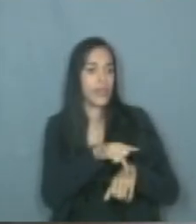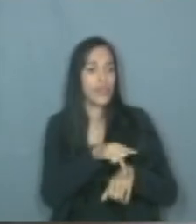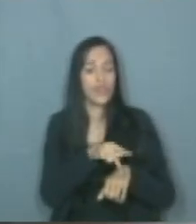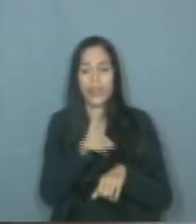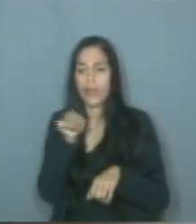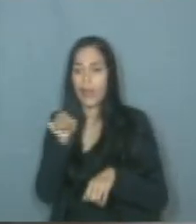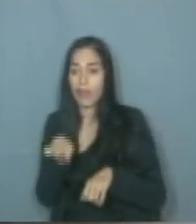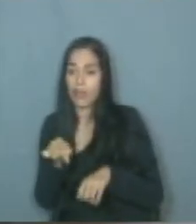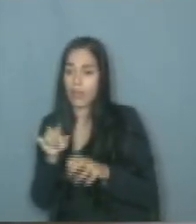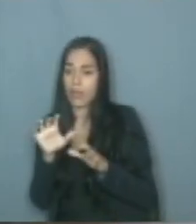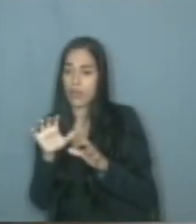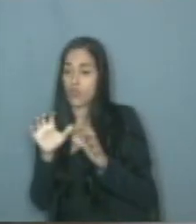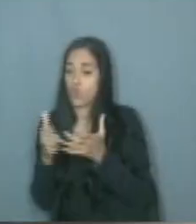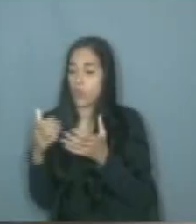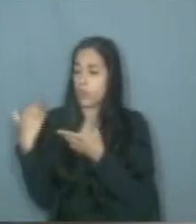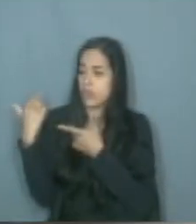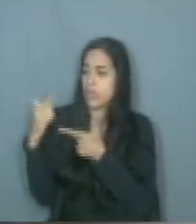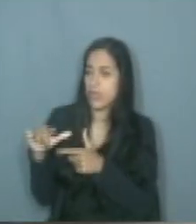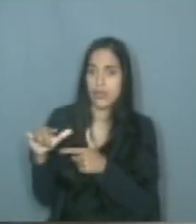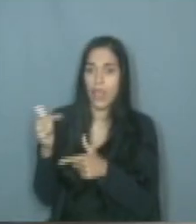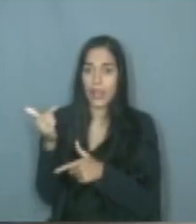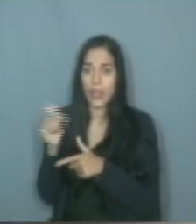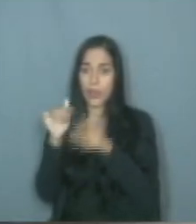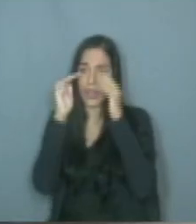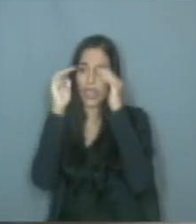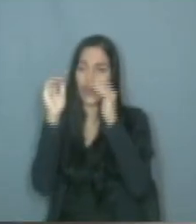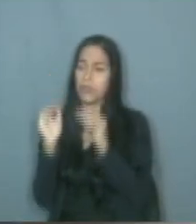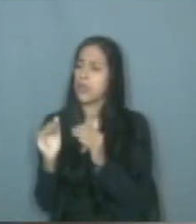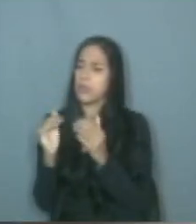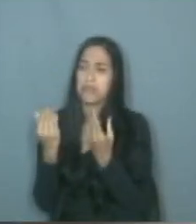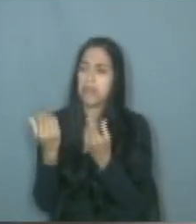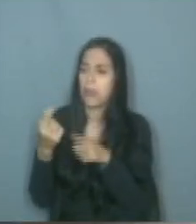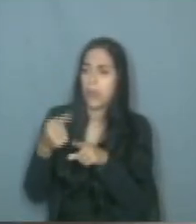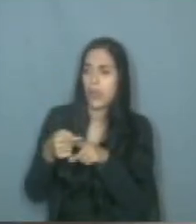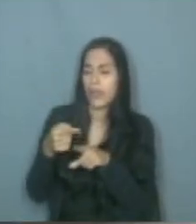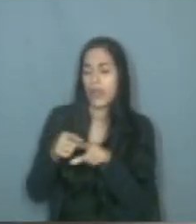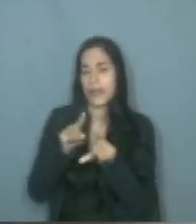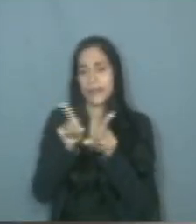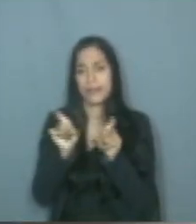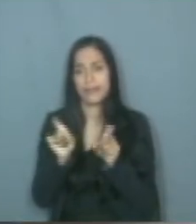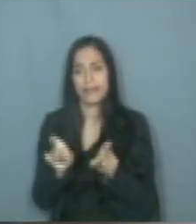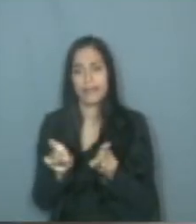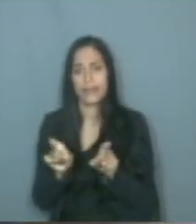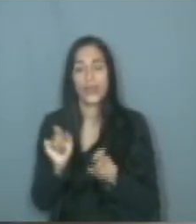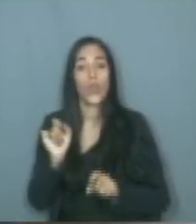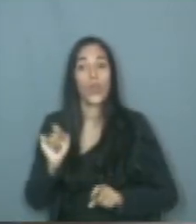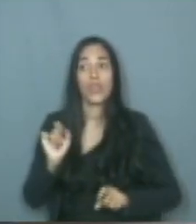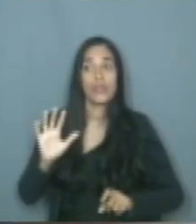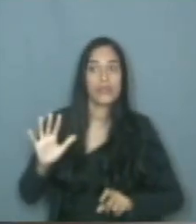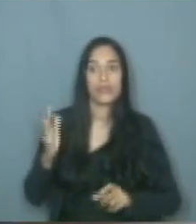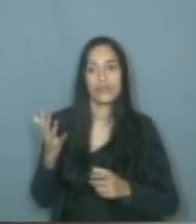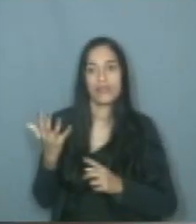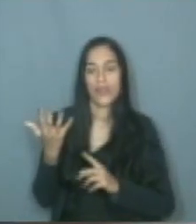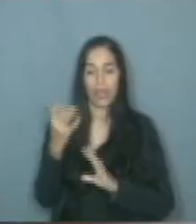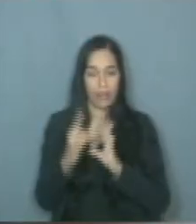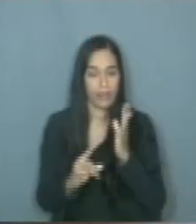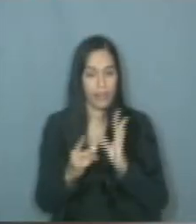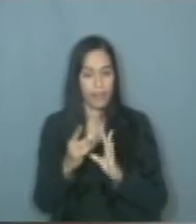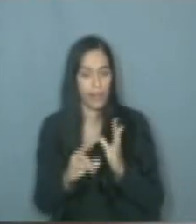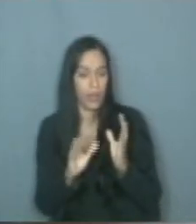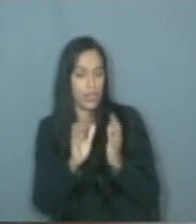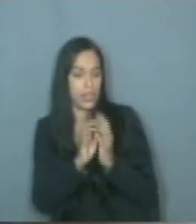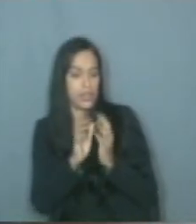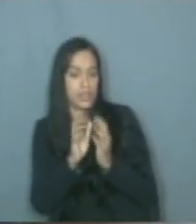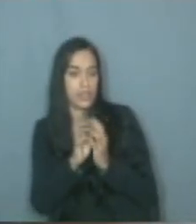de cultura popular? O que seria do Carnaval do Recife sem os blocos líricos? O que seria